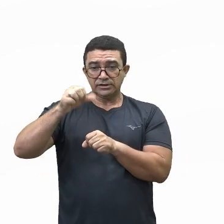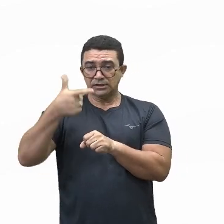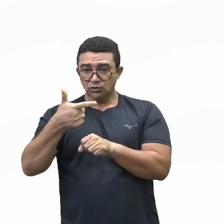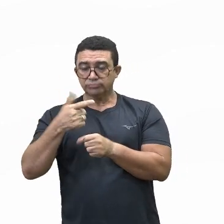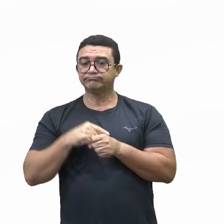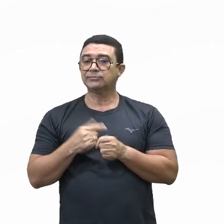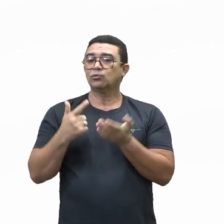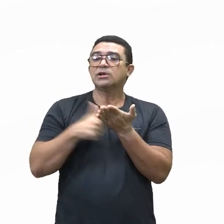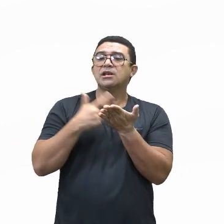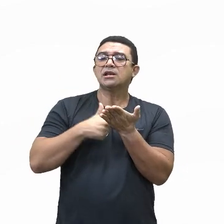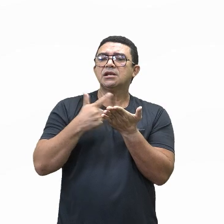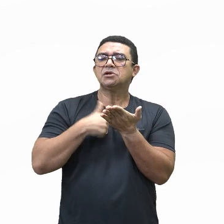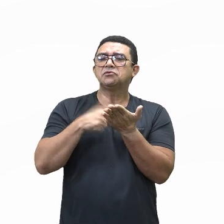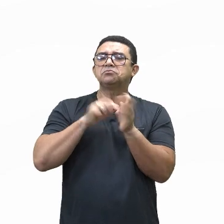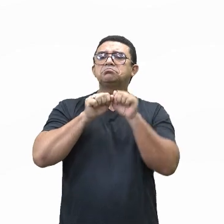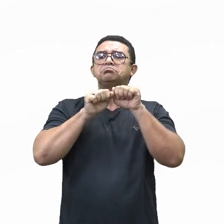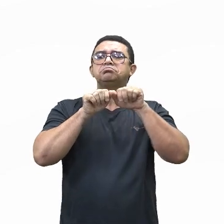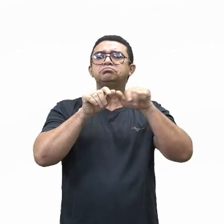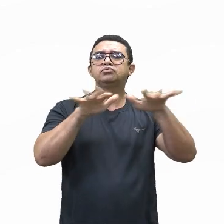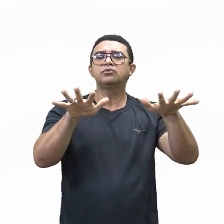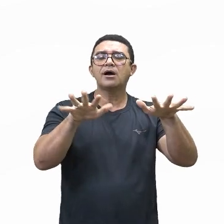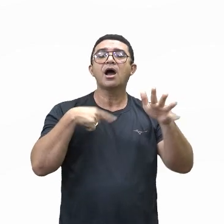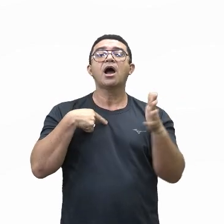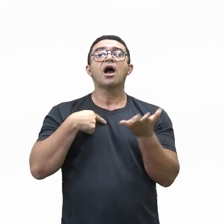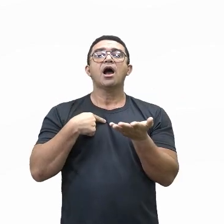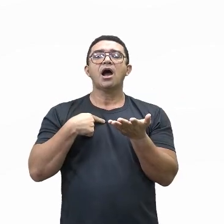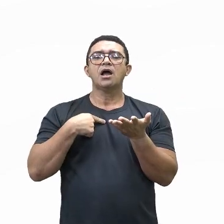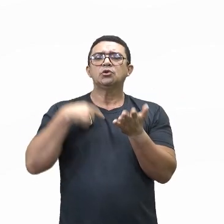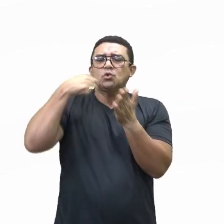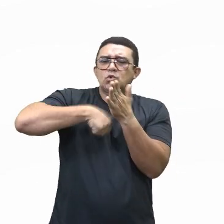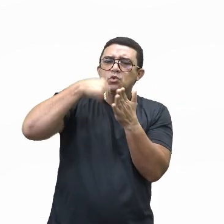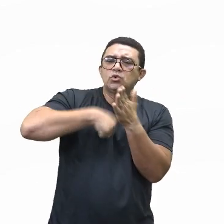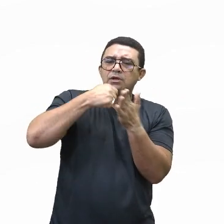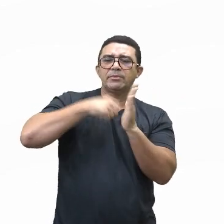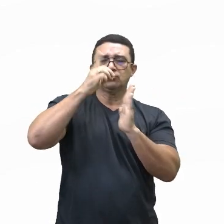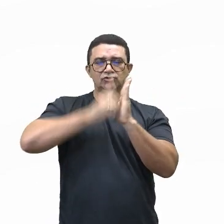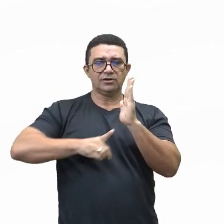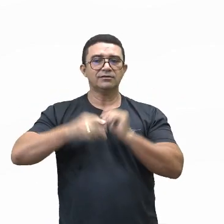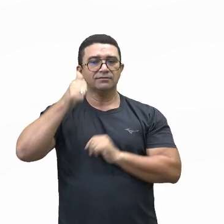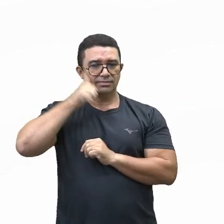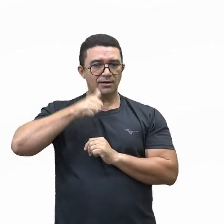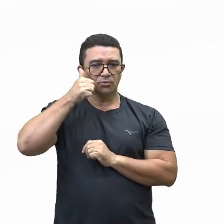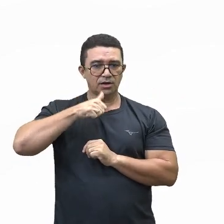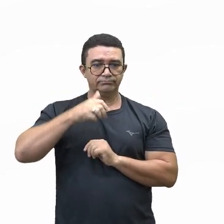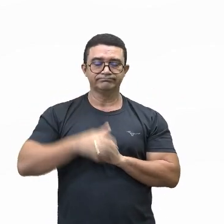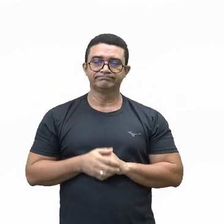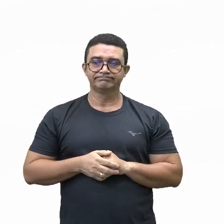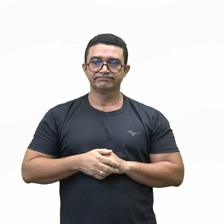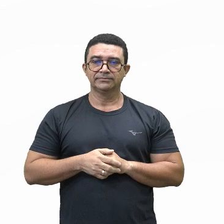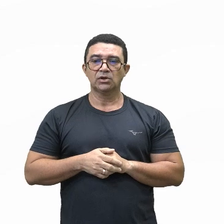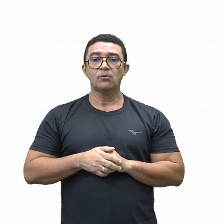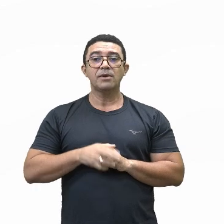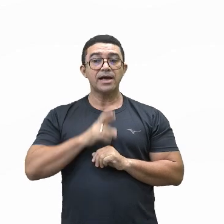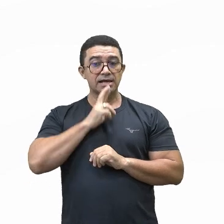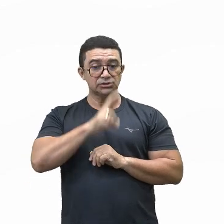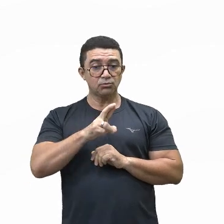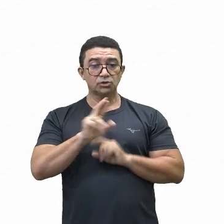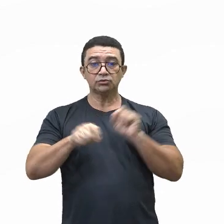sua obra Reivindicação dos Direitos da Mulher, uma resposta à Constituição Francesa